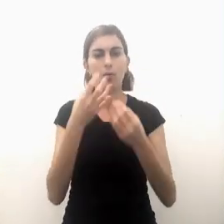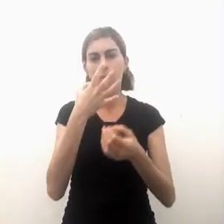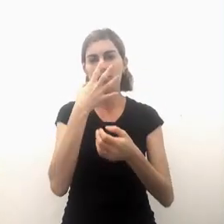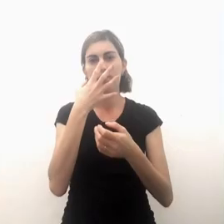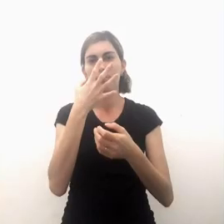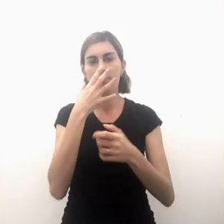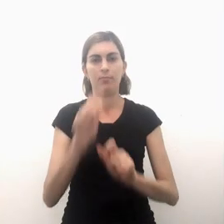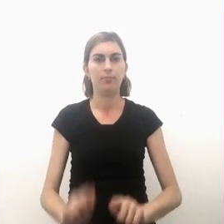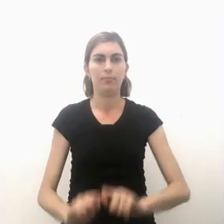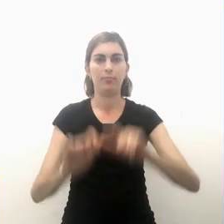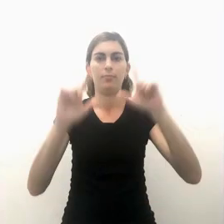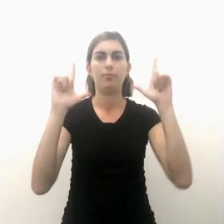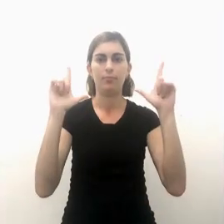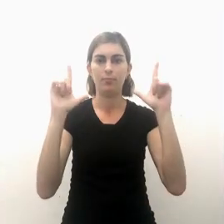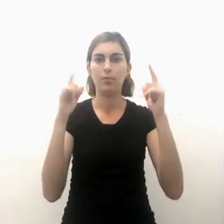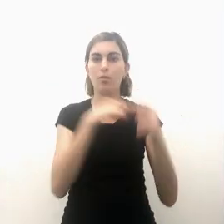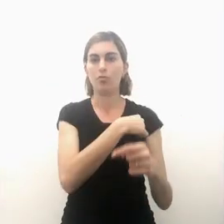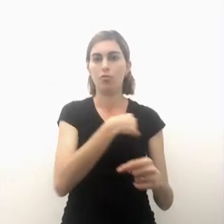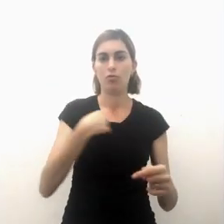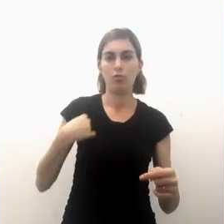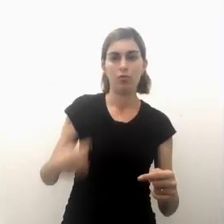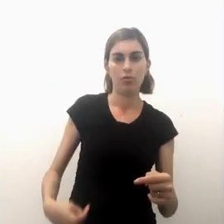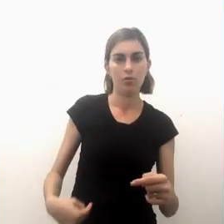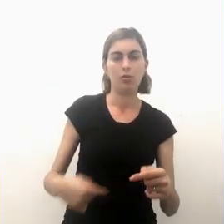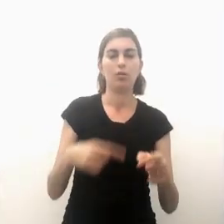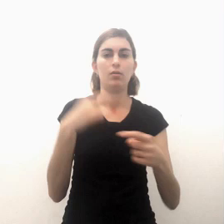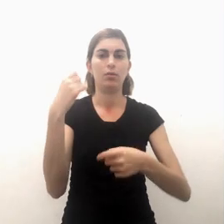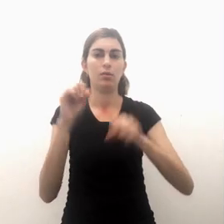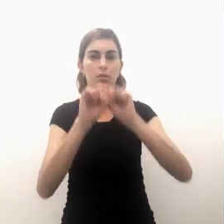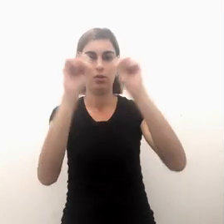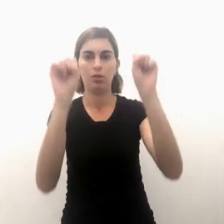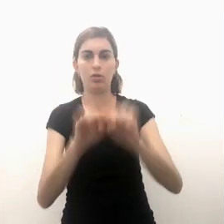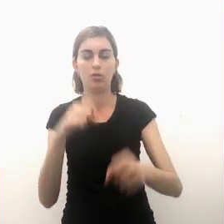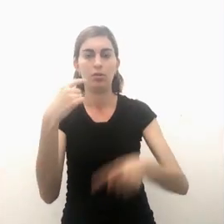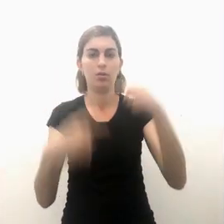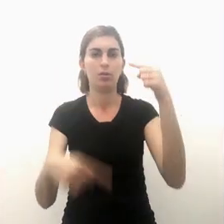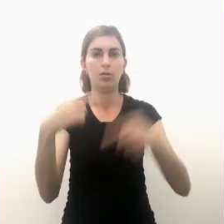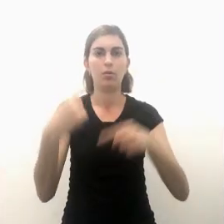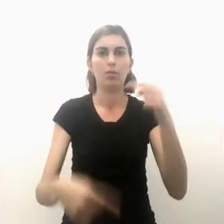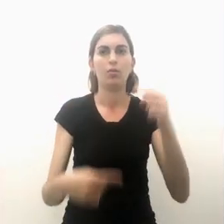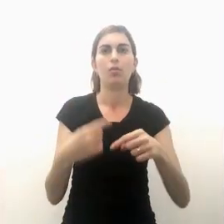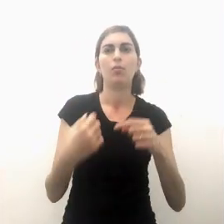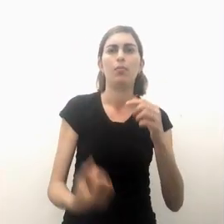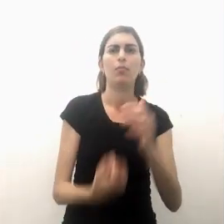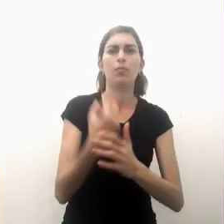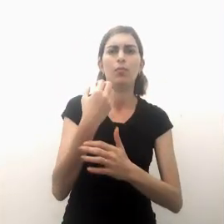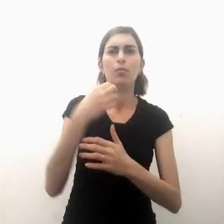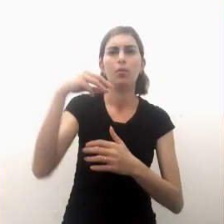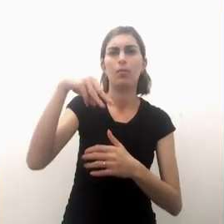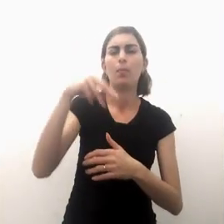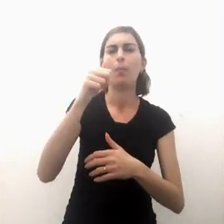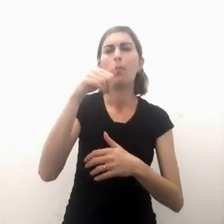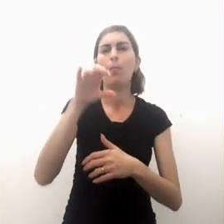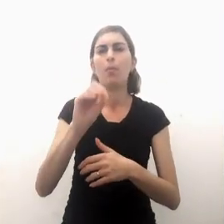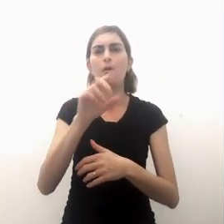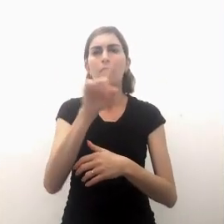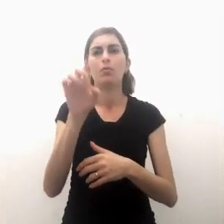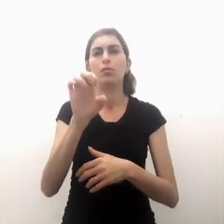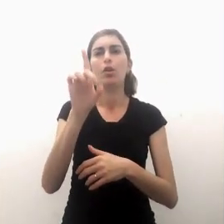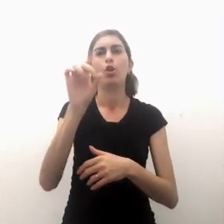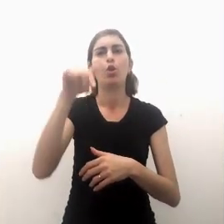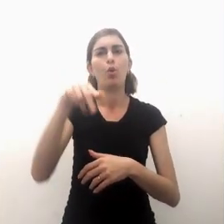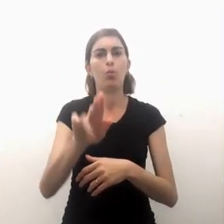Observa na tela, tá? Então, a China, sistema político criado por Mao Tse-tung em 1949, tá? Então,